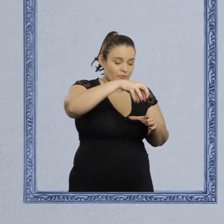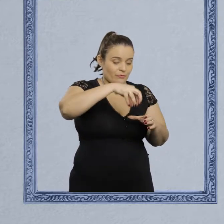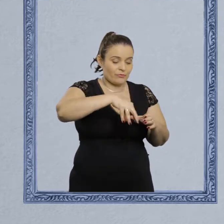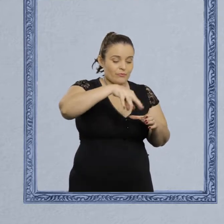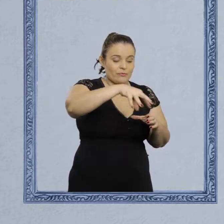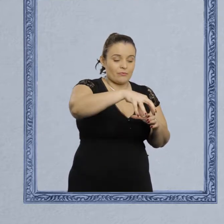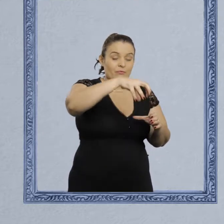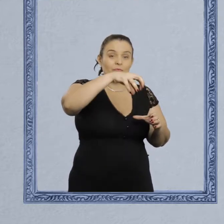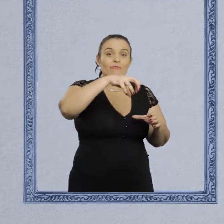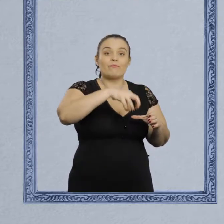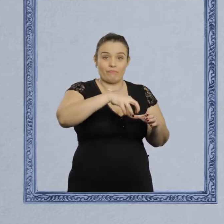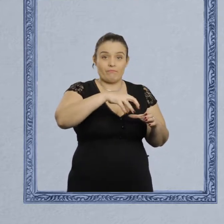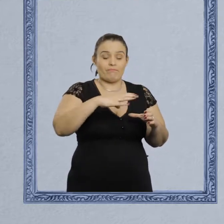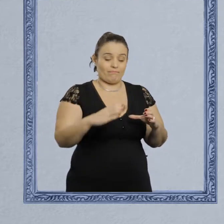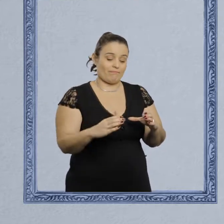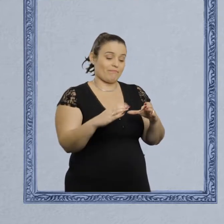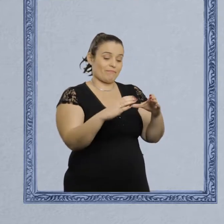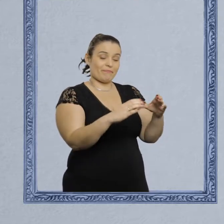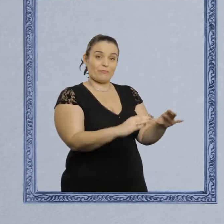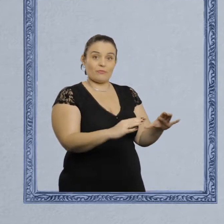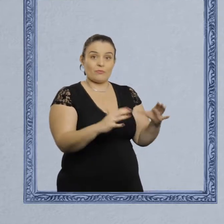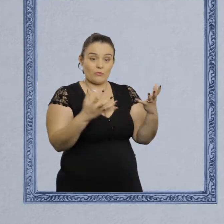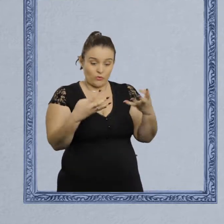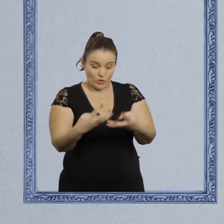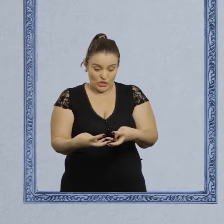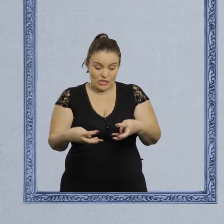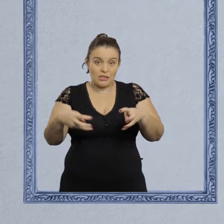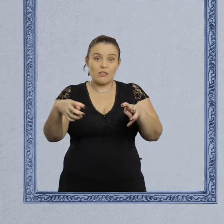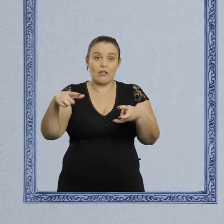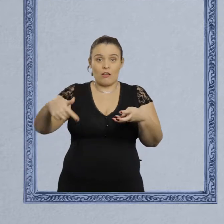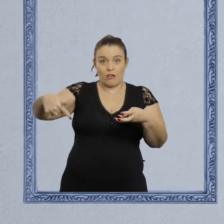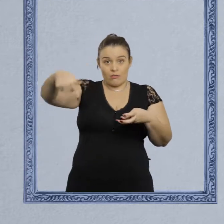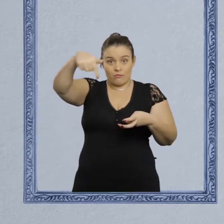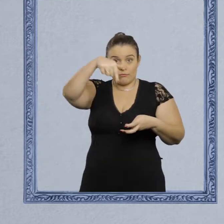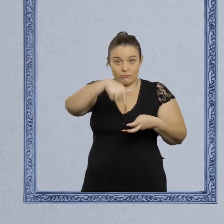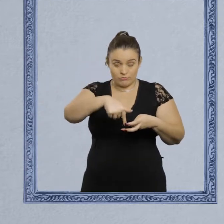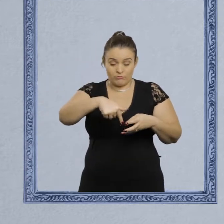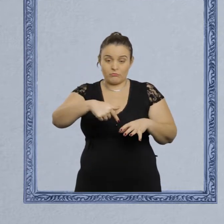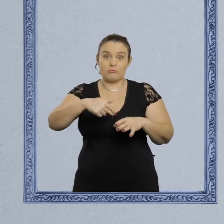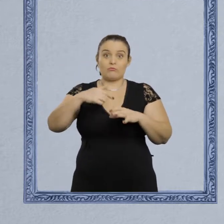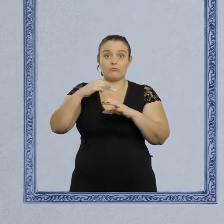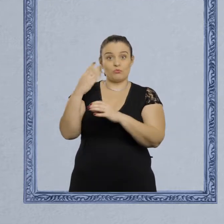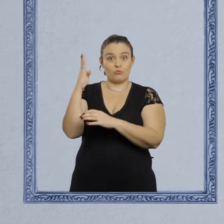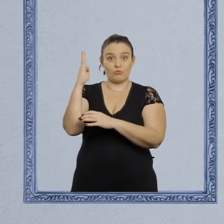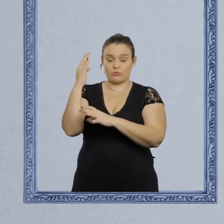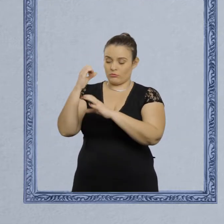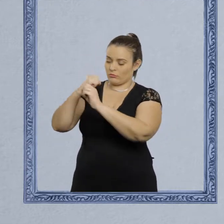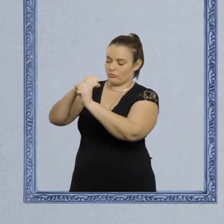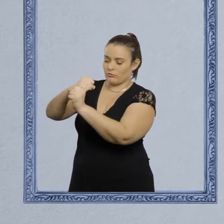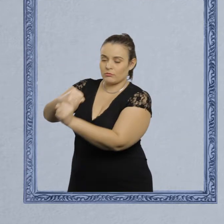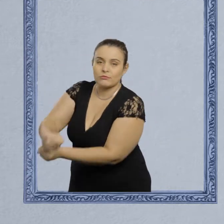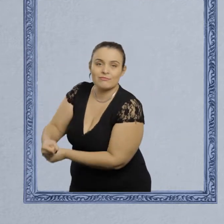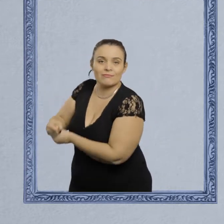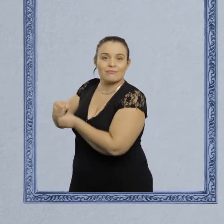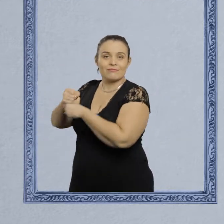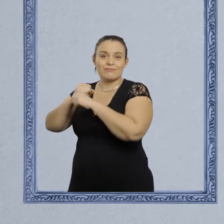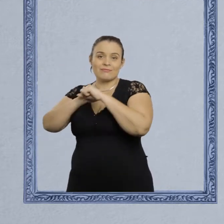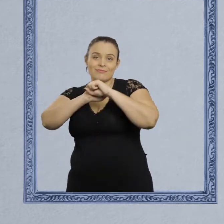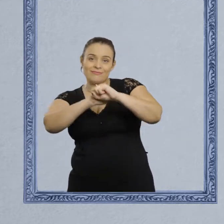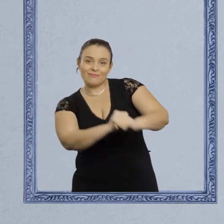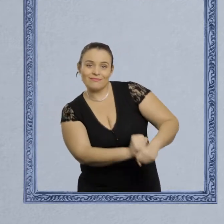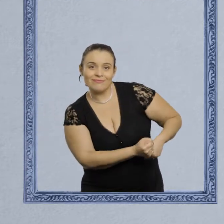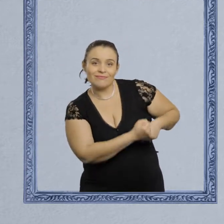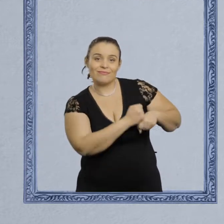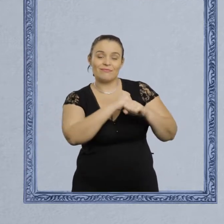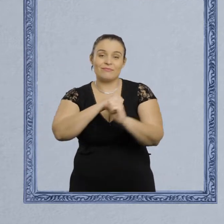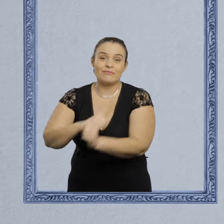Ele enfiou um pau para servir de mastro. Pendurou a camisa no mastro como se fosse uma vela de barco. A pássara